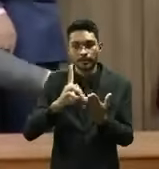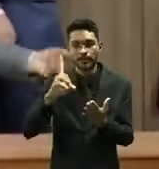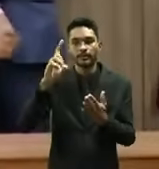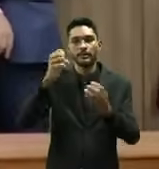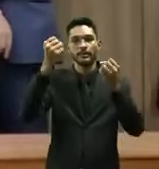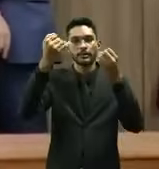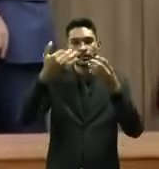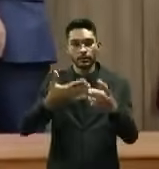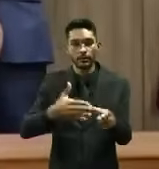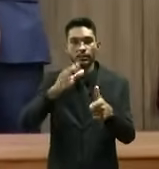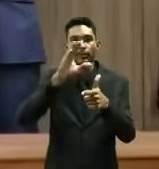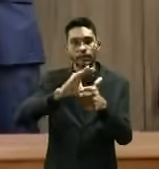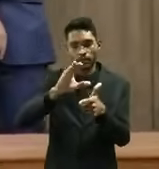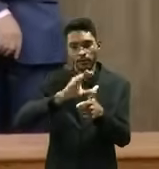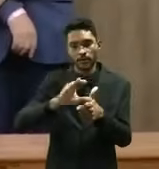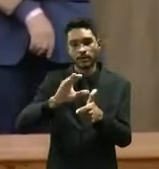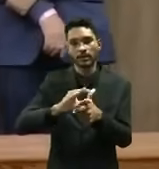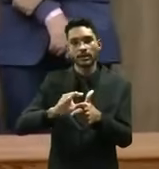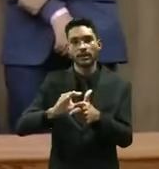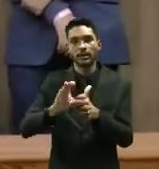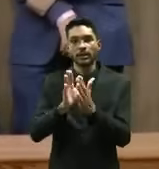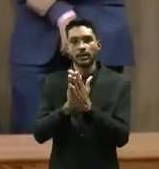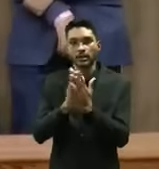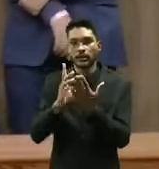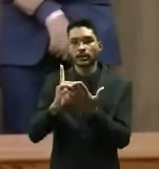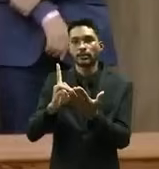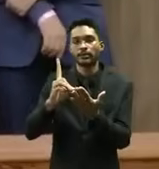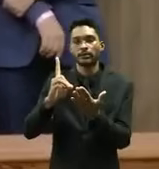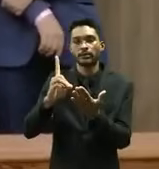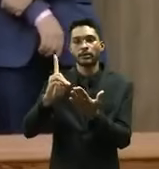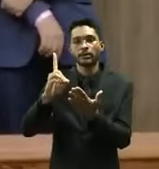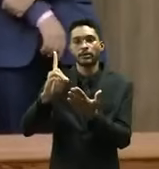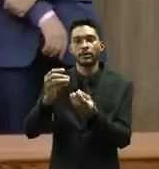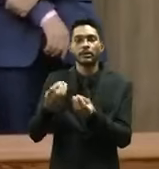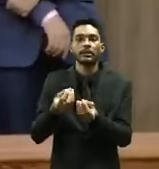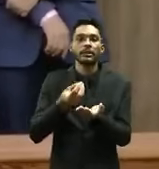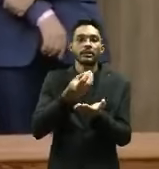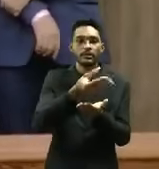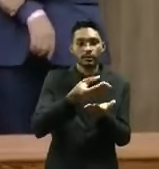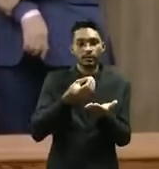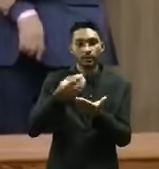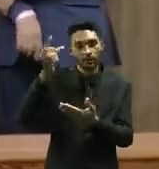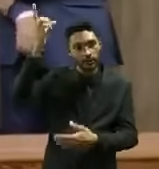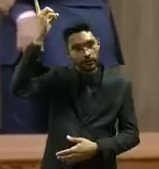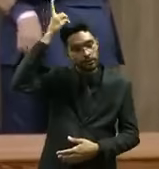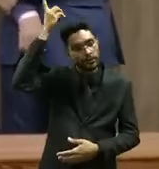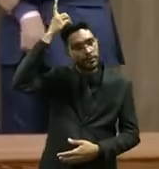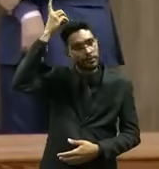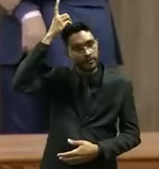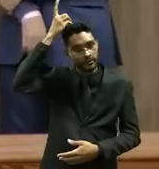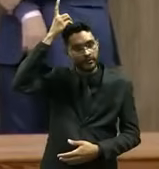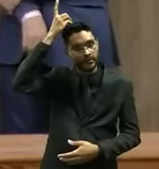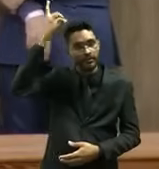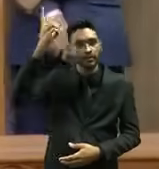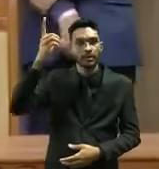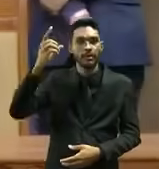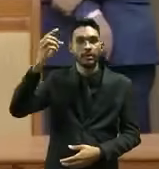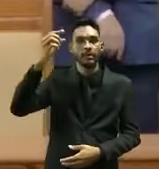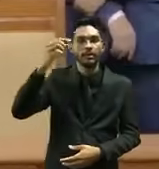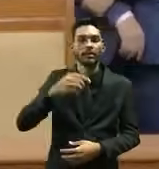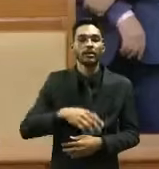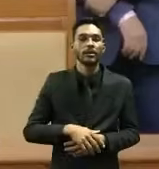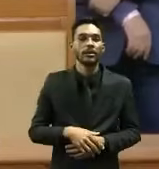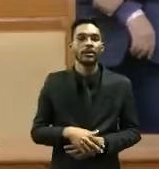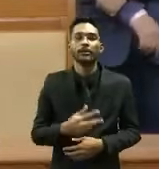127 distribui os dons como ele quer ou seja eu não mando no Espírito Santo